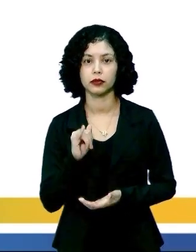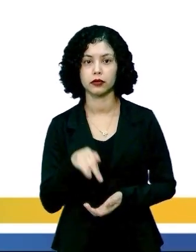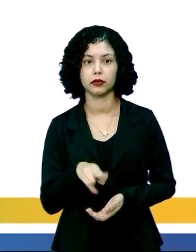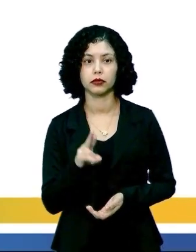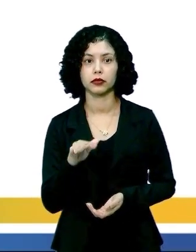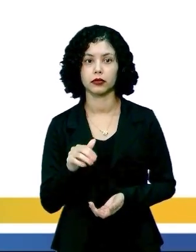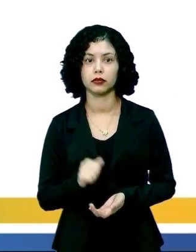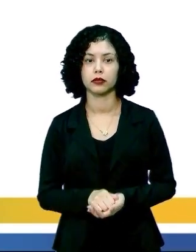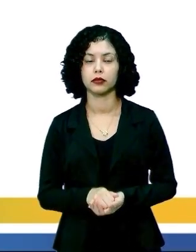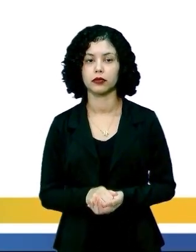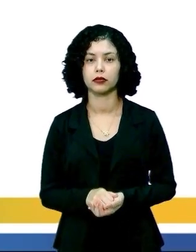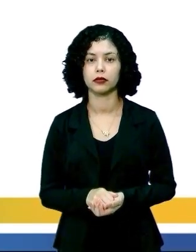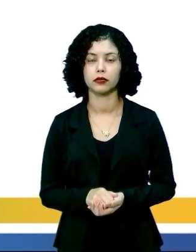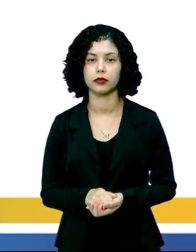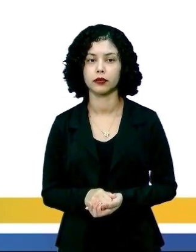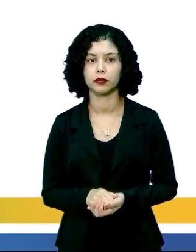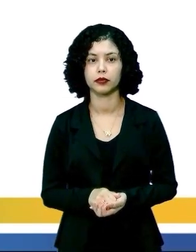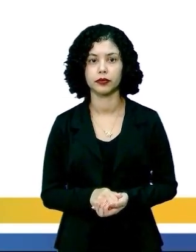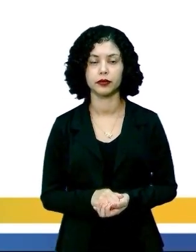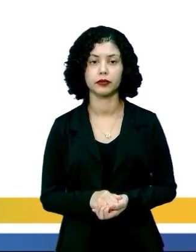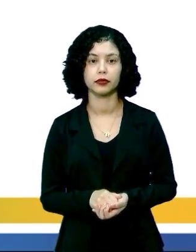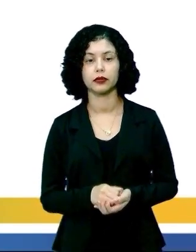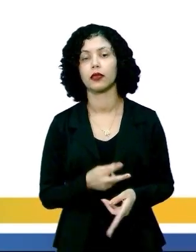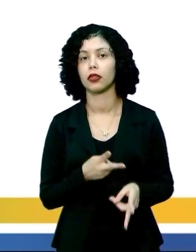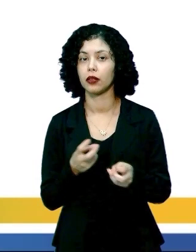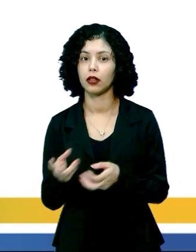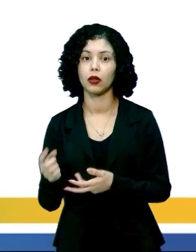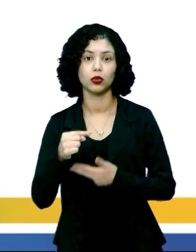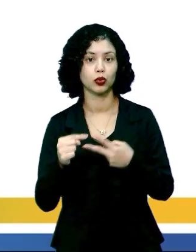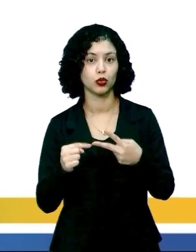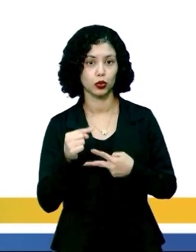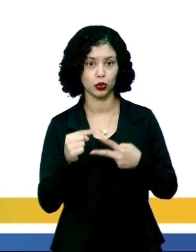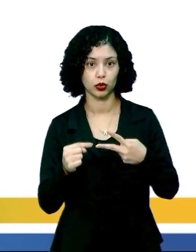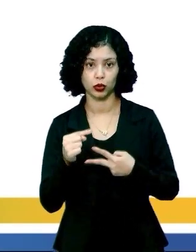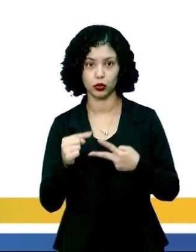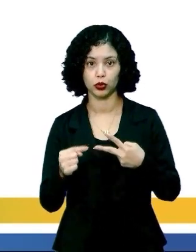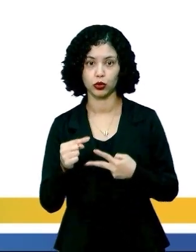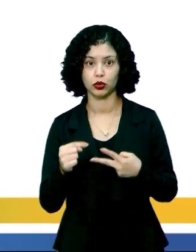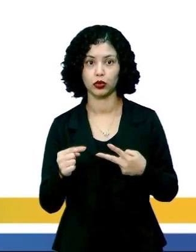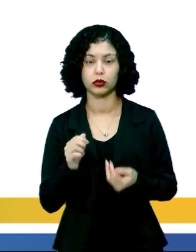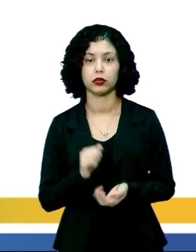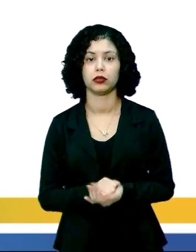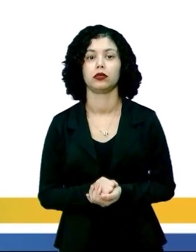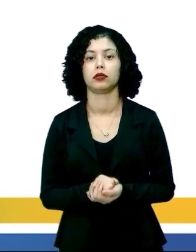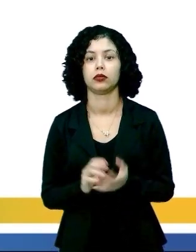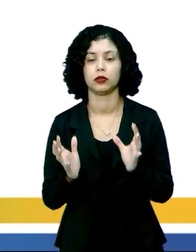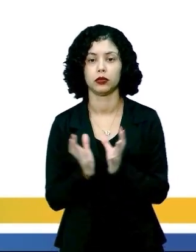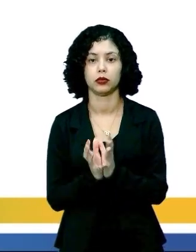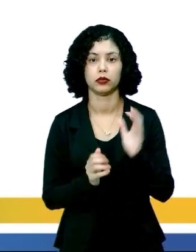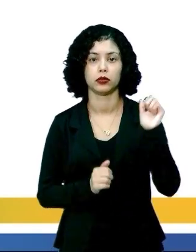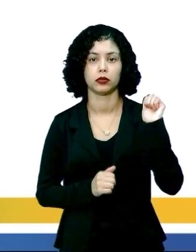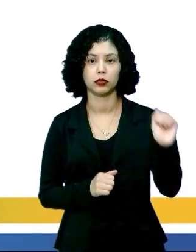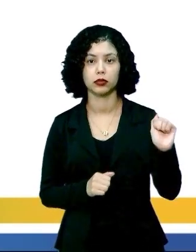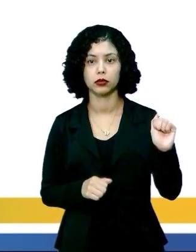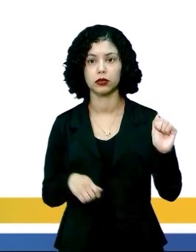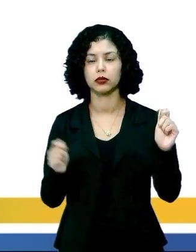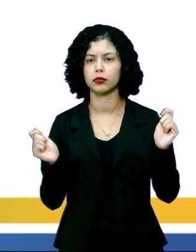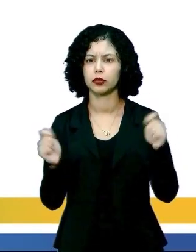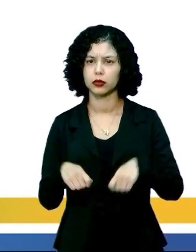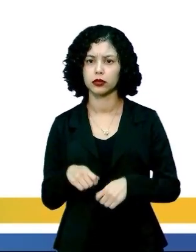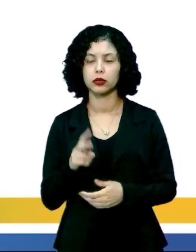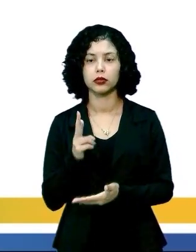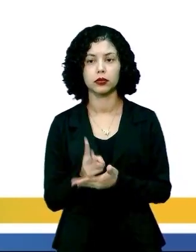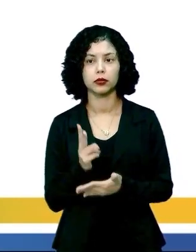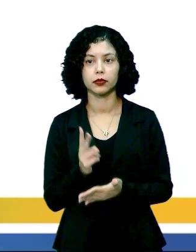relação é uma função injetora? É verdade. Note que Note que os dois elementos distintos